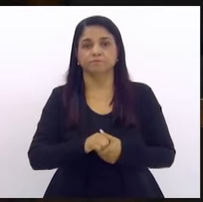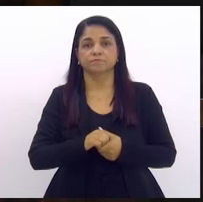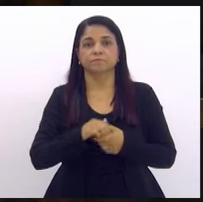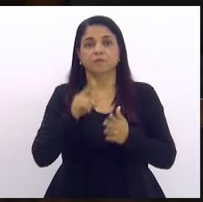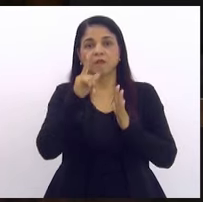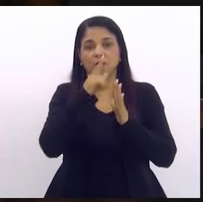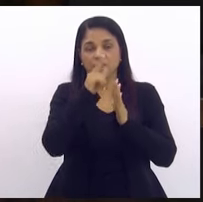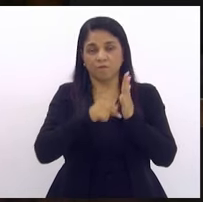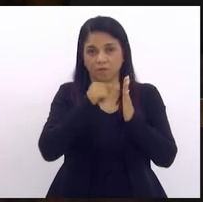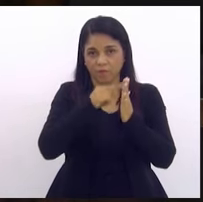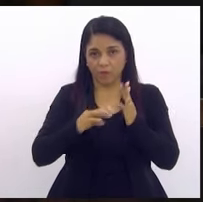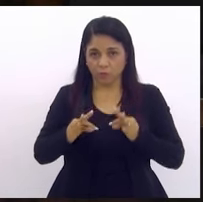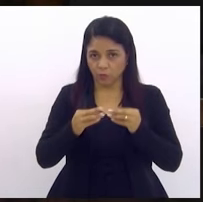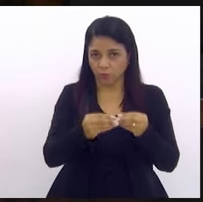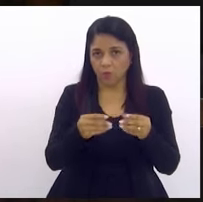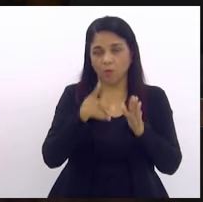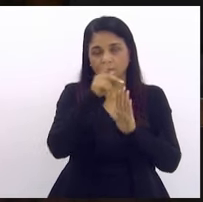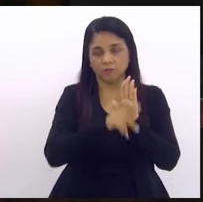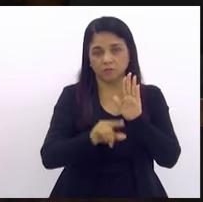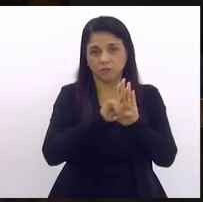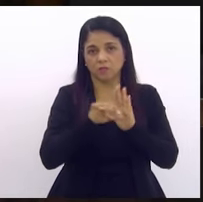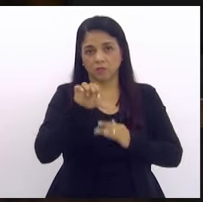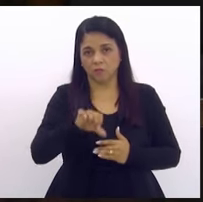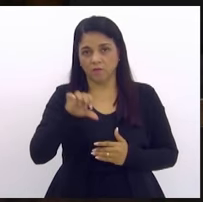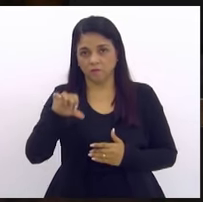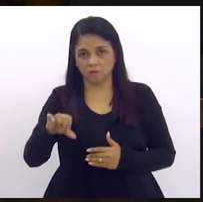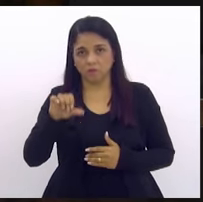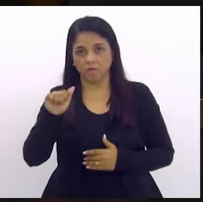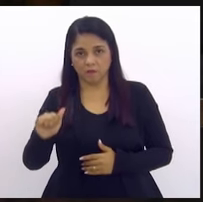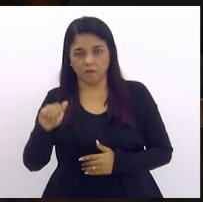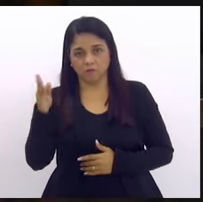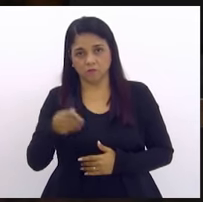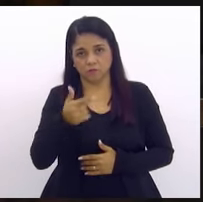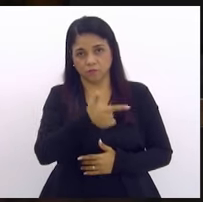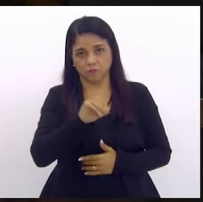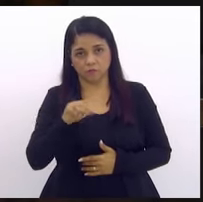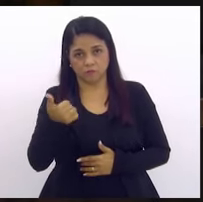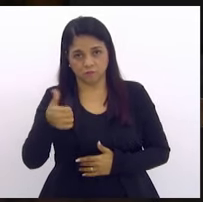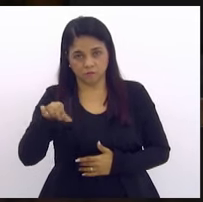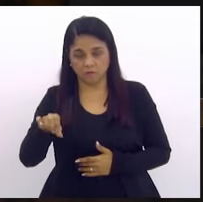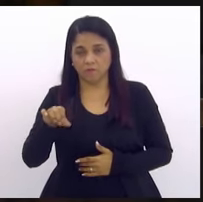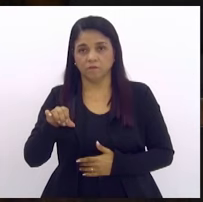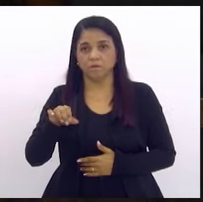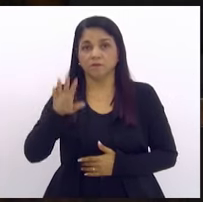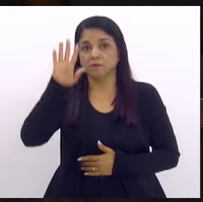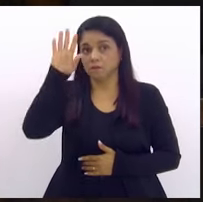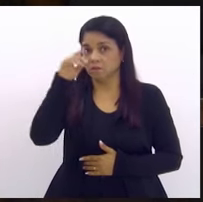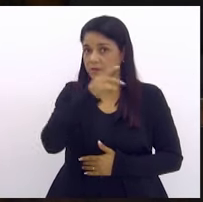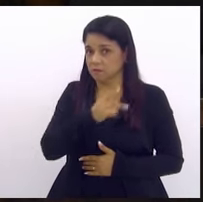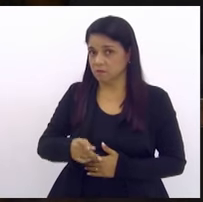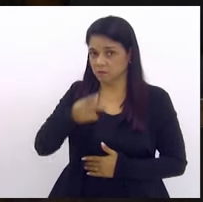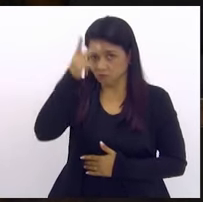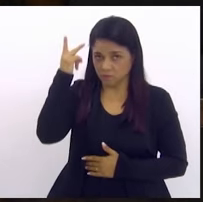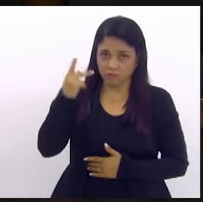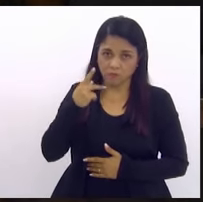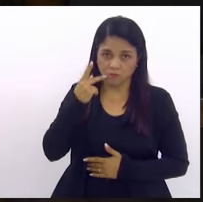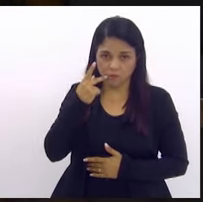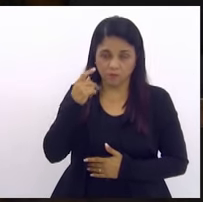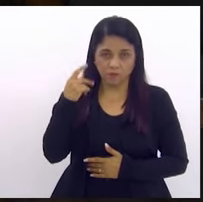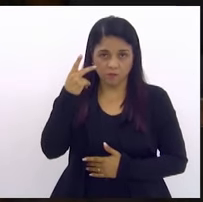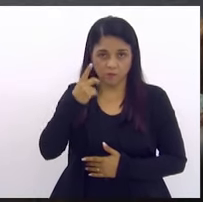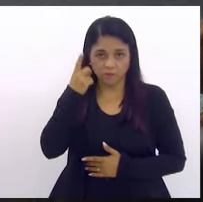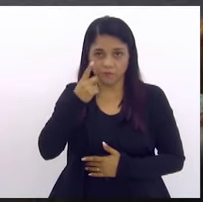Veto total aposto ao projeto de lei número 999-A de 2019. Presidente. Deputado Luiz Paulo.